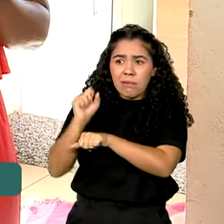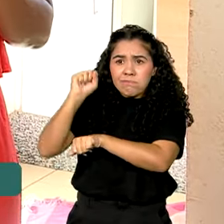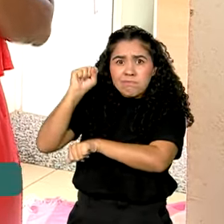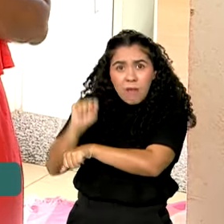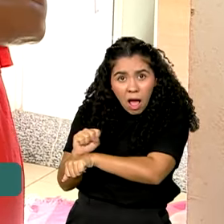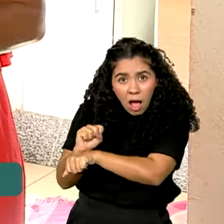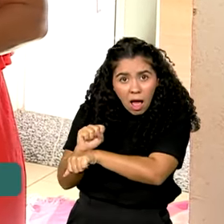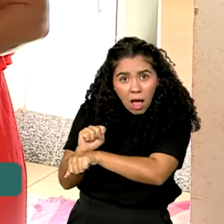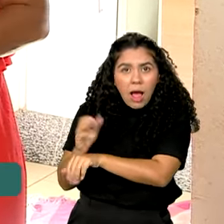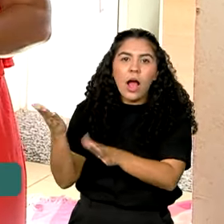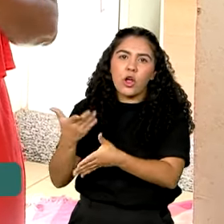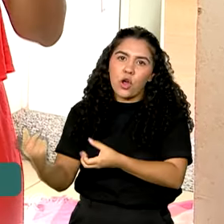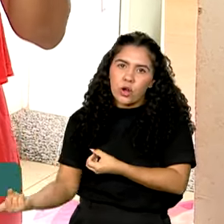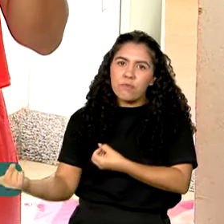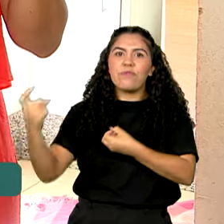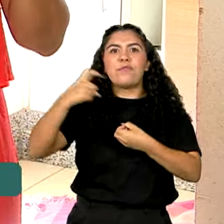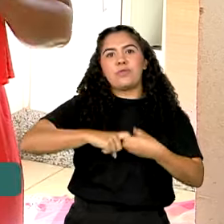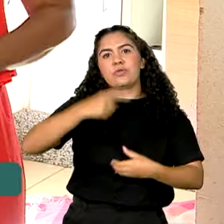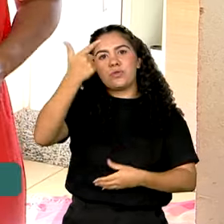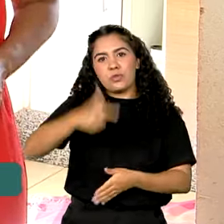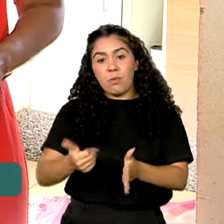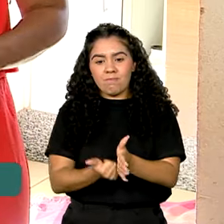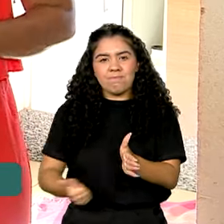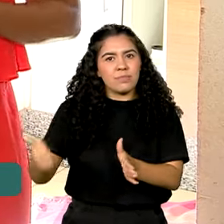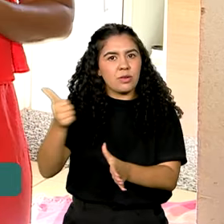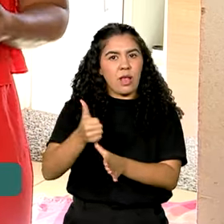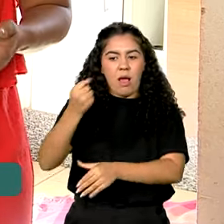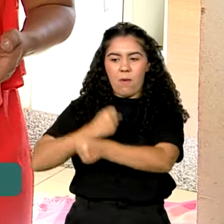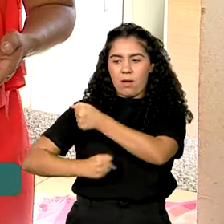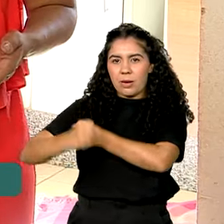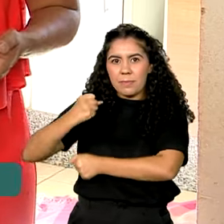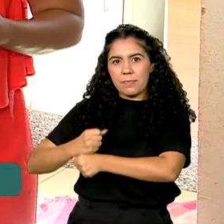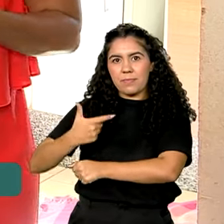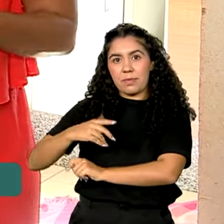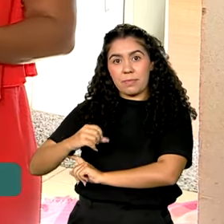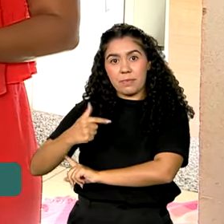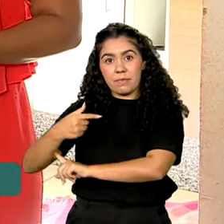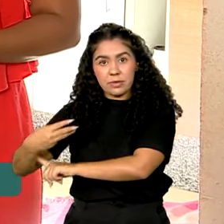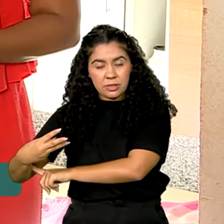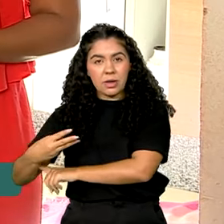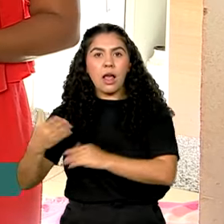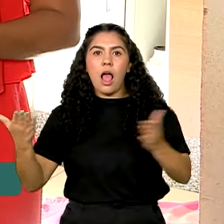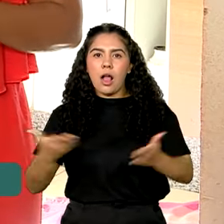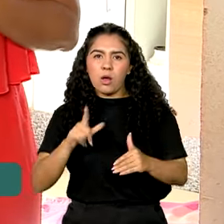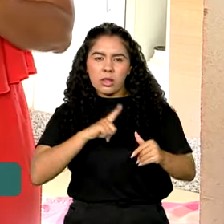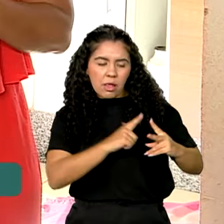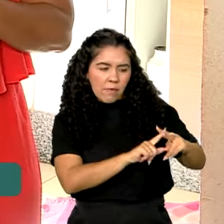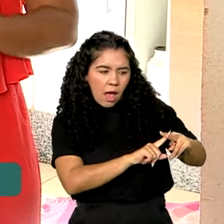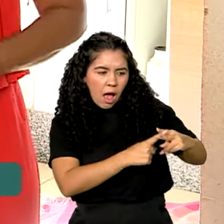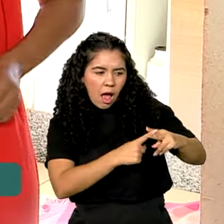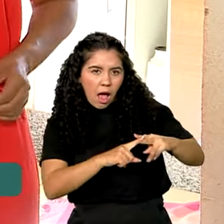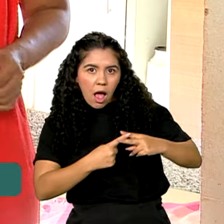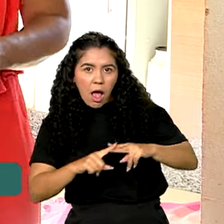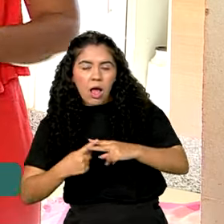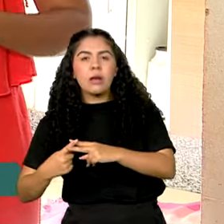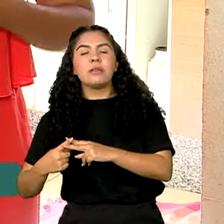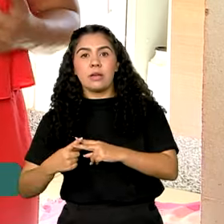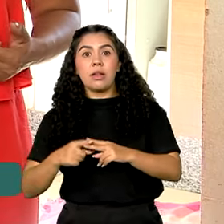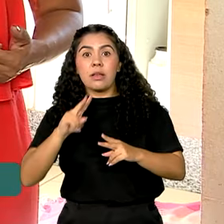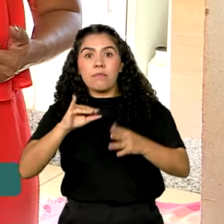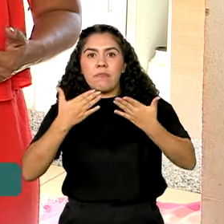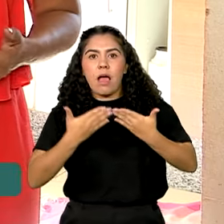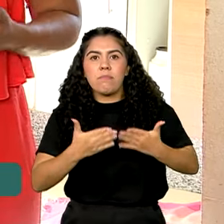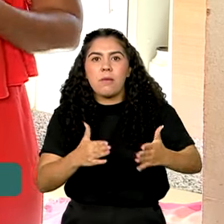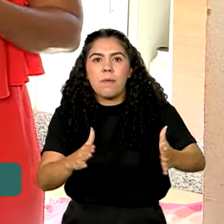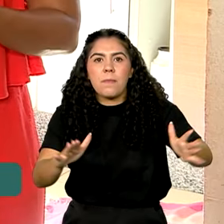retomado como prioridade no ano passado agora passou por atualizações que vão ampliar o número de